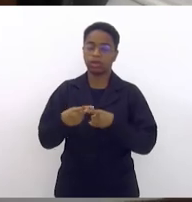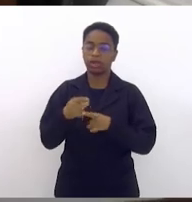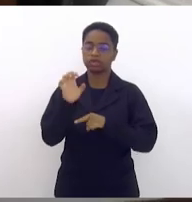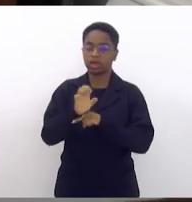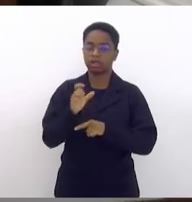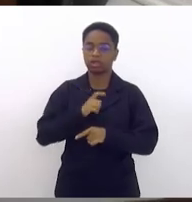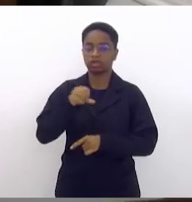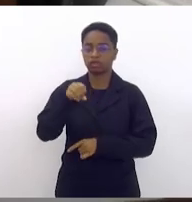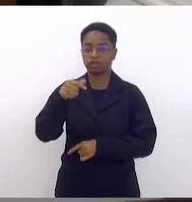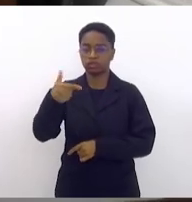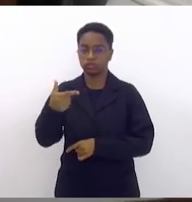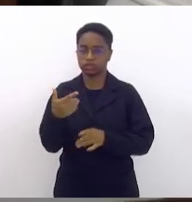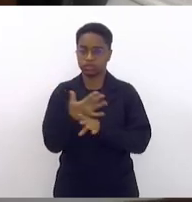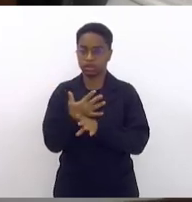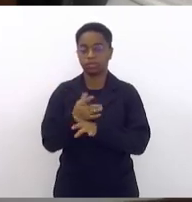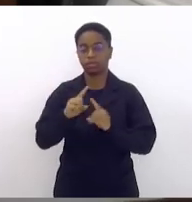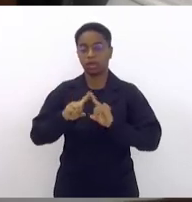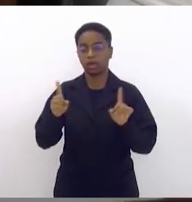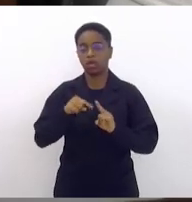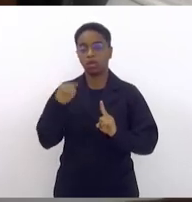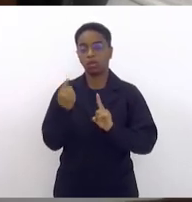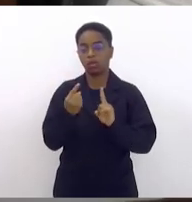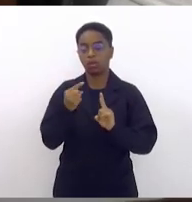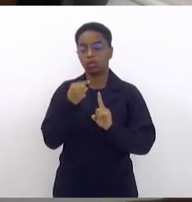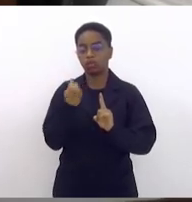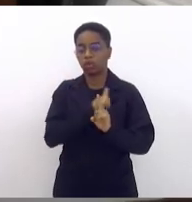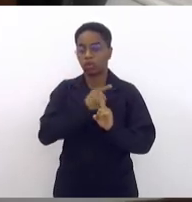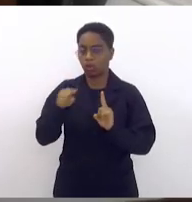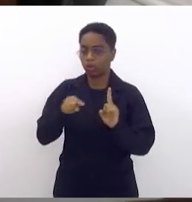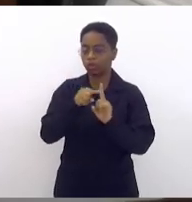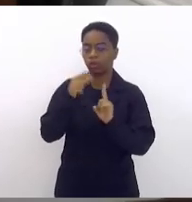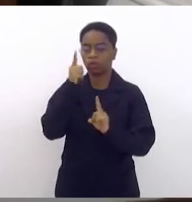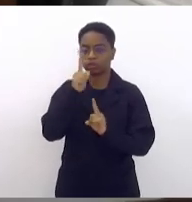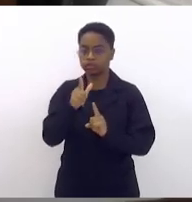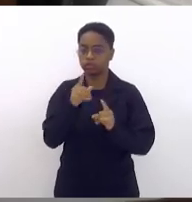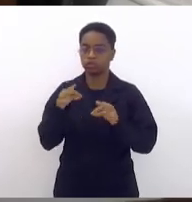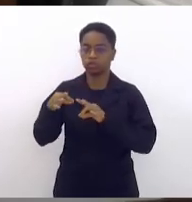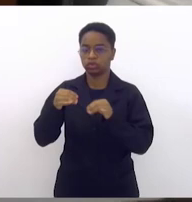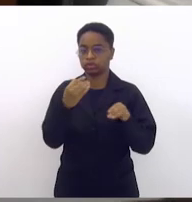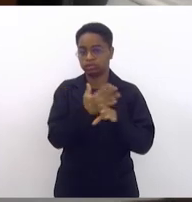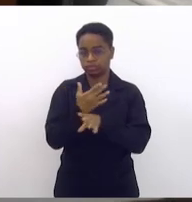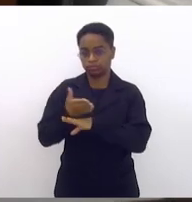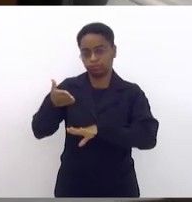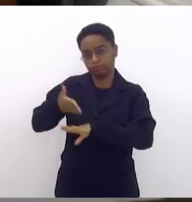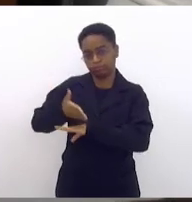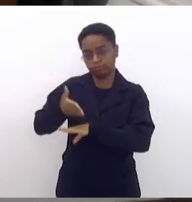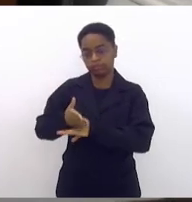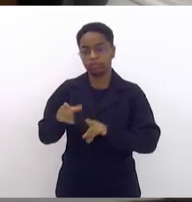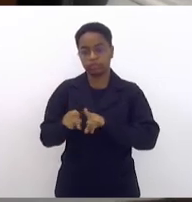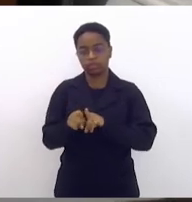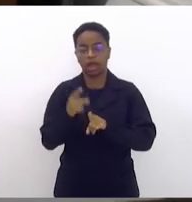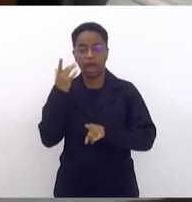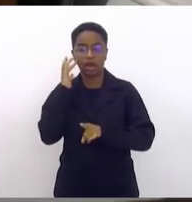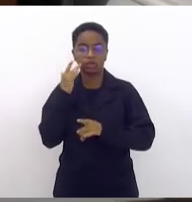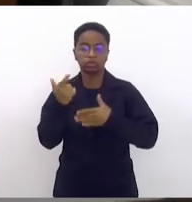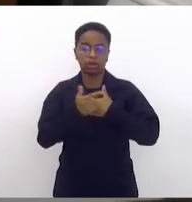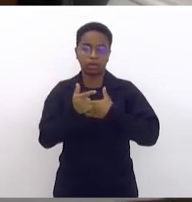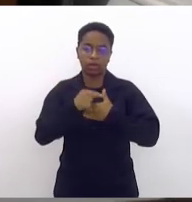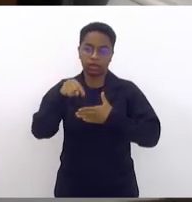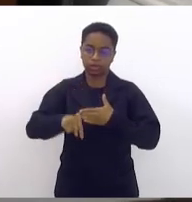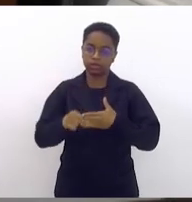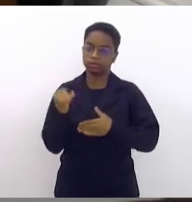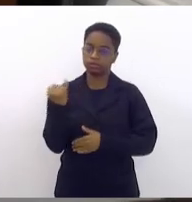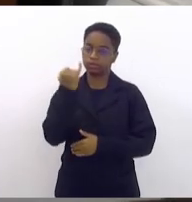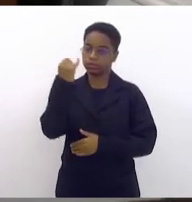uma meta que a gente tem é chegar aos 92 na próxima conferência né e eu acho que é o papel da frente parlamentar vai ser fundamental pra gente atingir esse